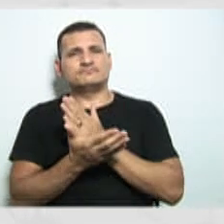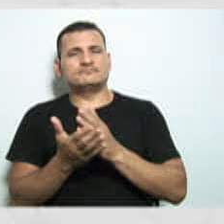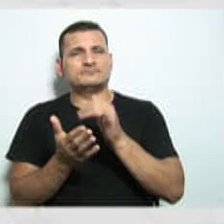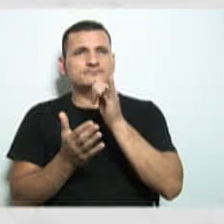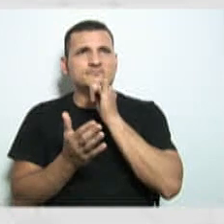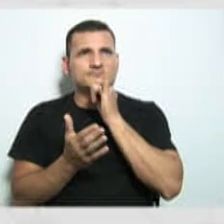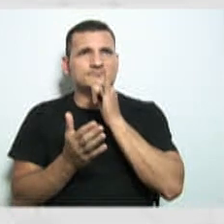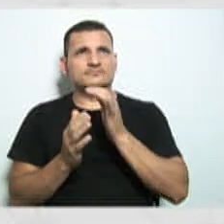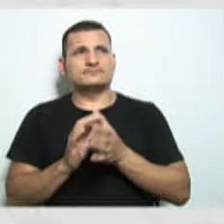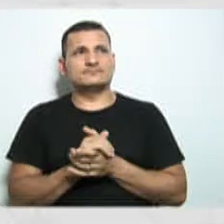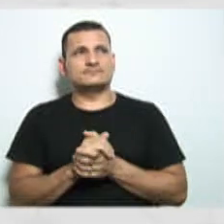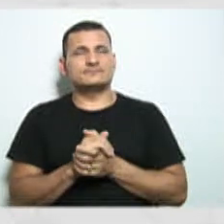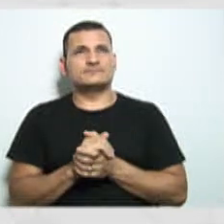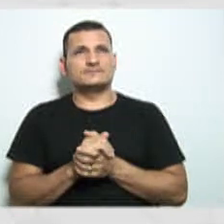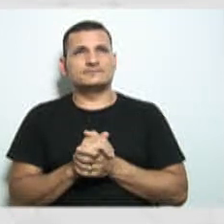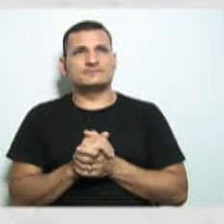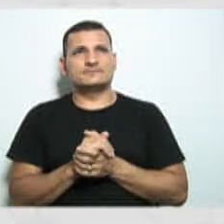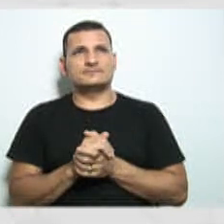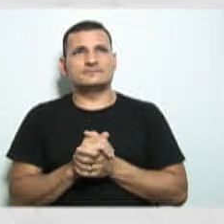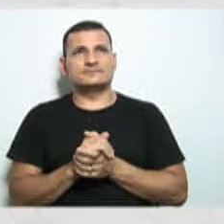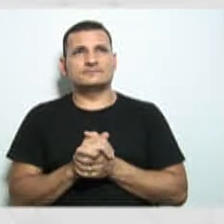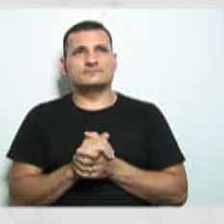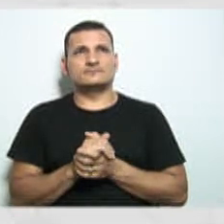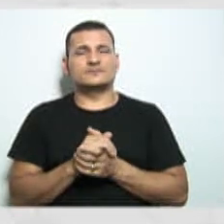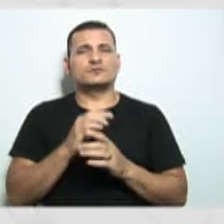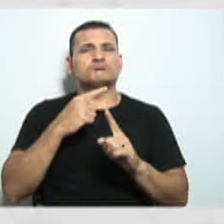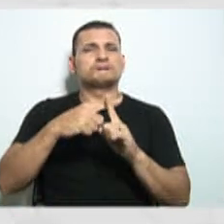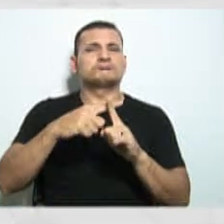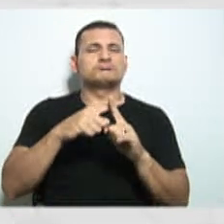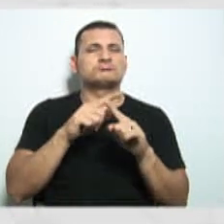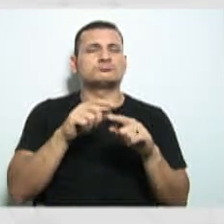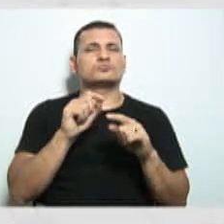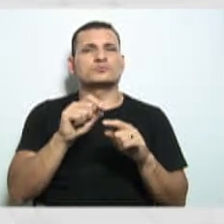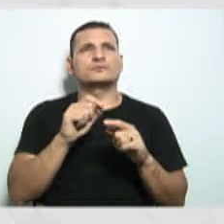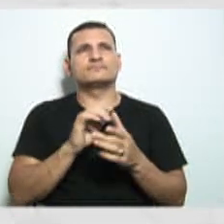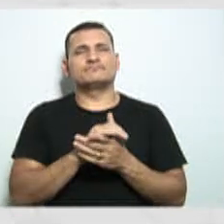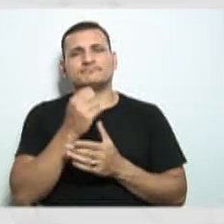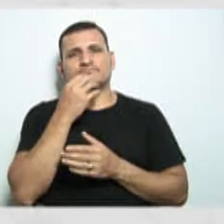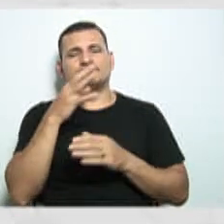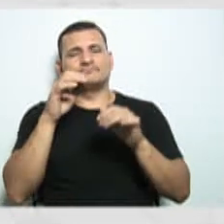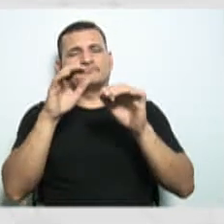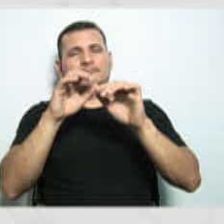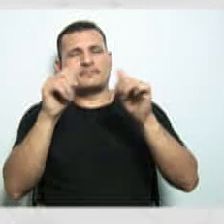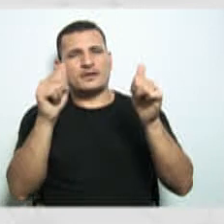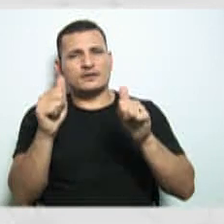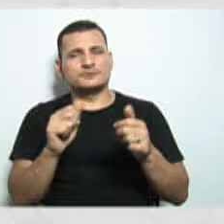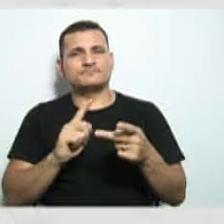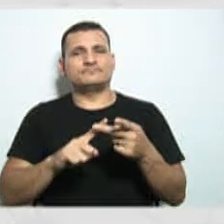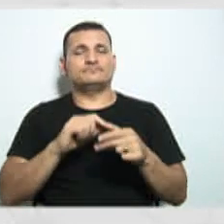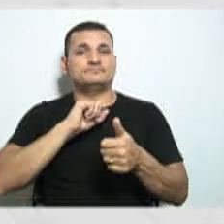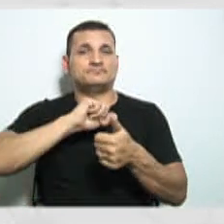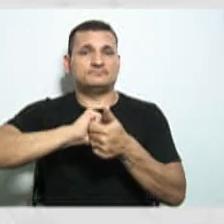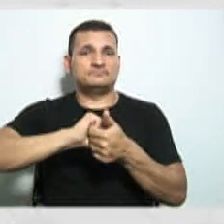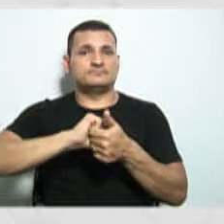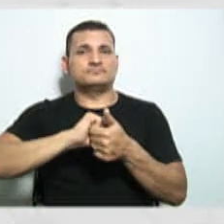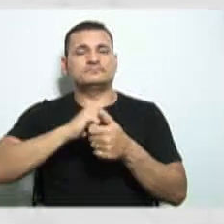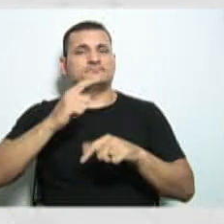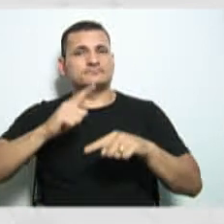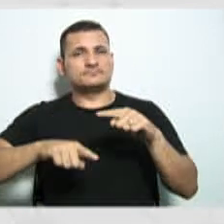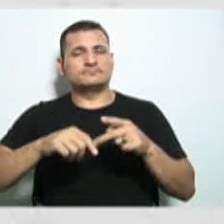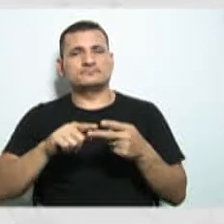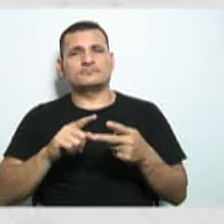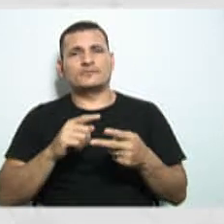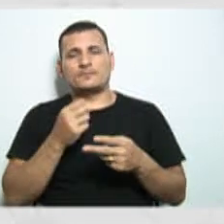análise SWOT ou análise fofa, né? Como pontos fortes da empresa: boa imagem, qualidade do produto, boas